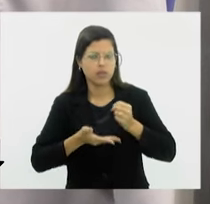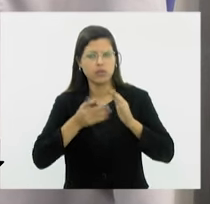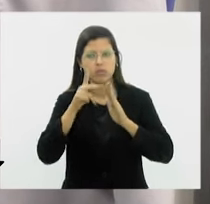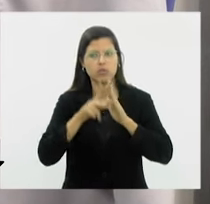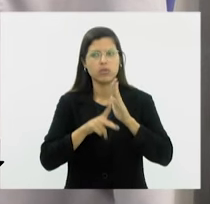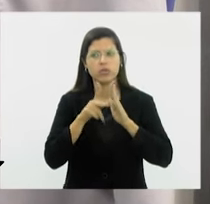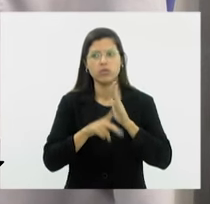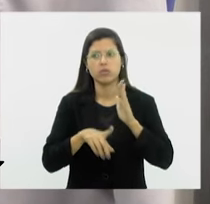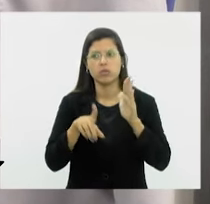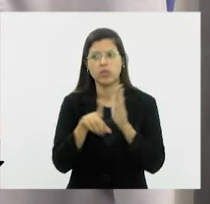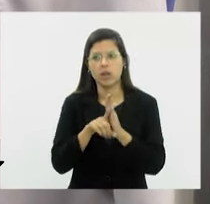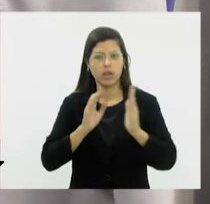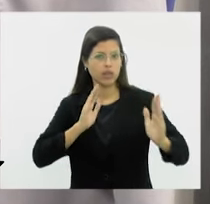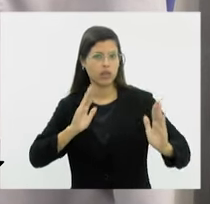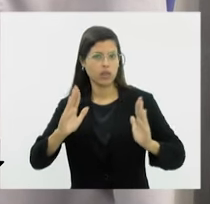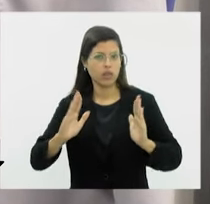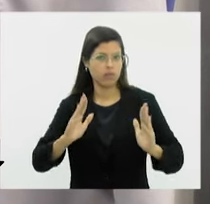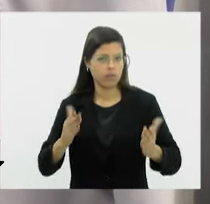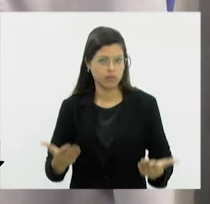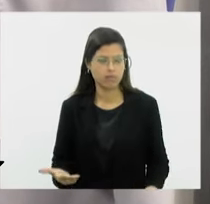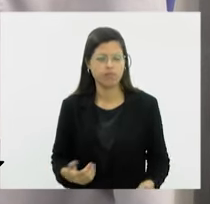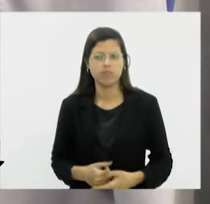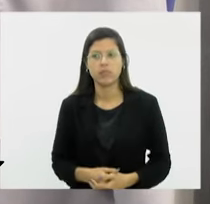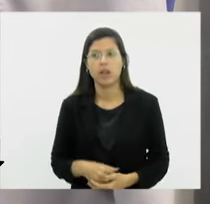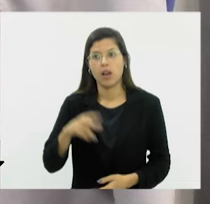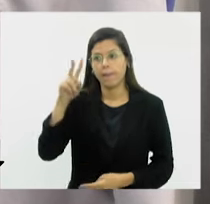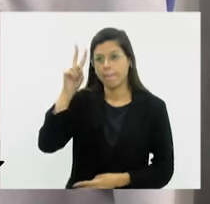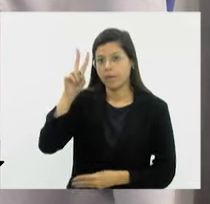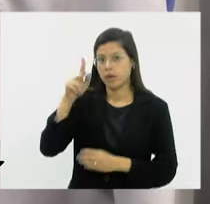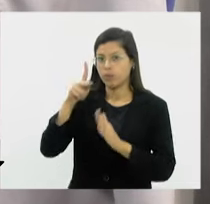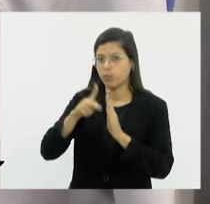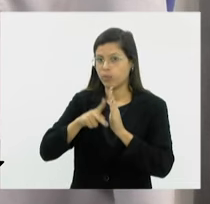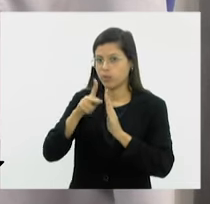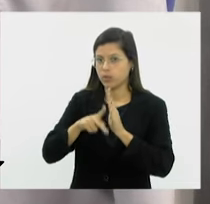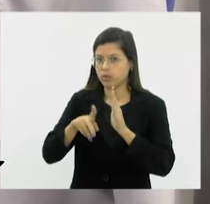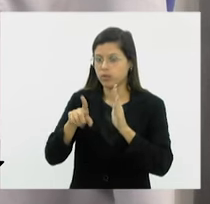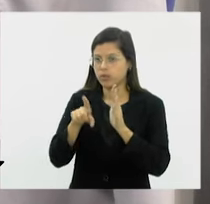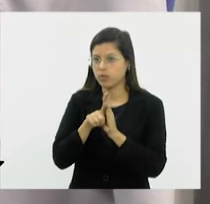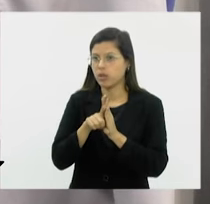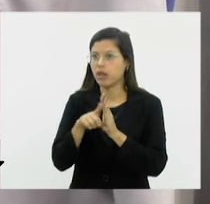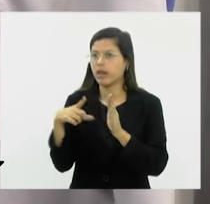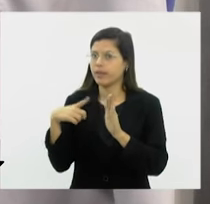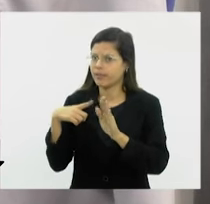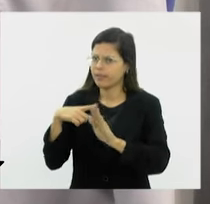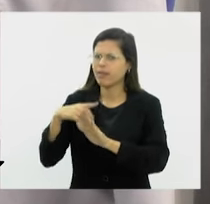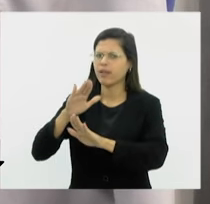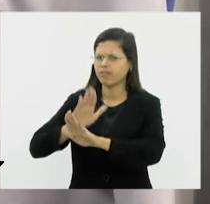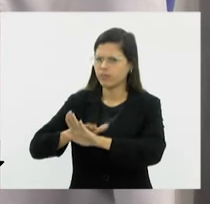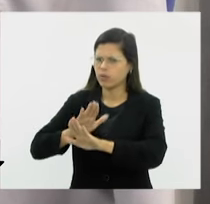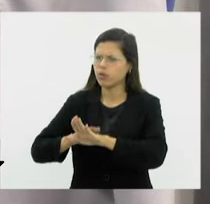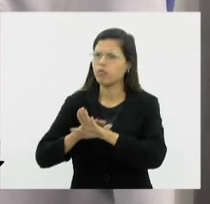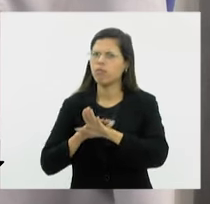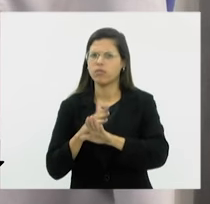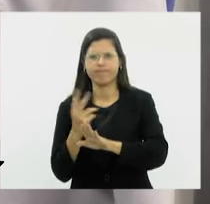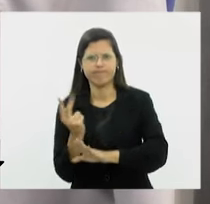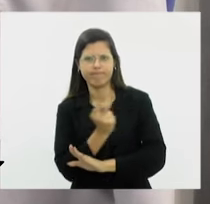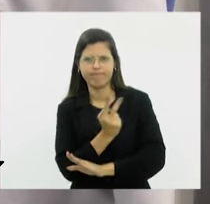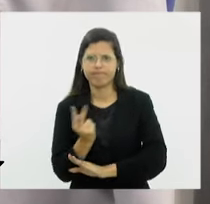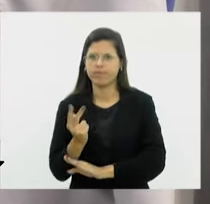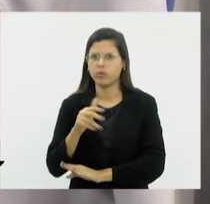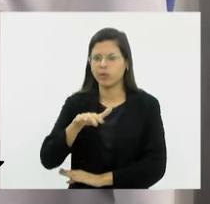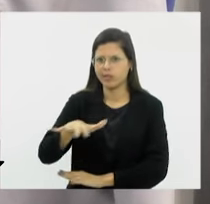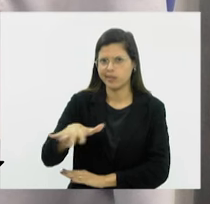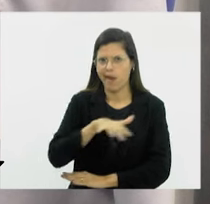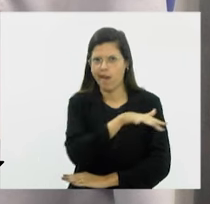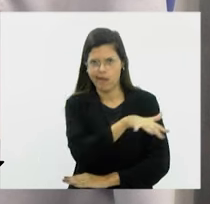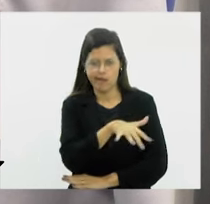que determine o período, lembrando que é um projeto que tem todo o contorno ideológico para ambos os lados. Vossa Excelência, com